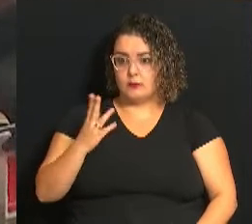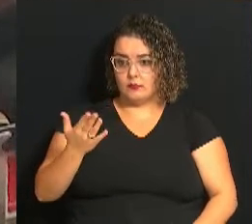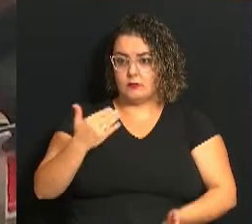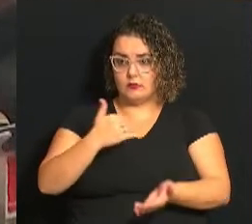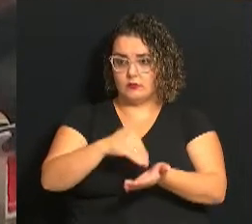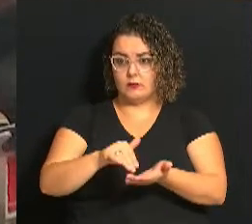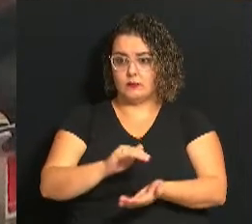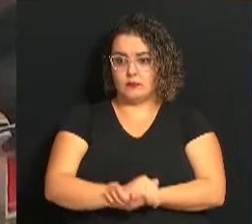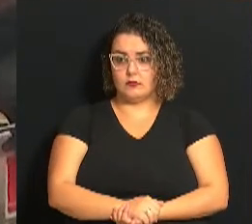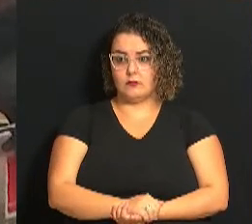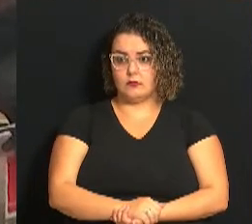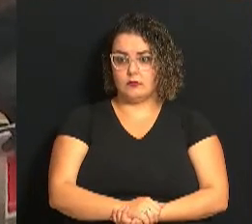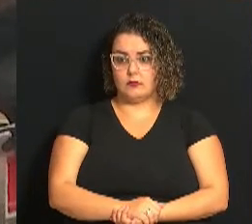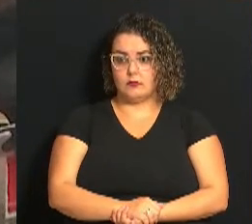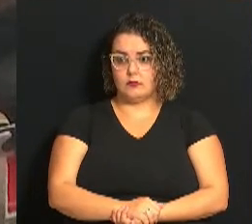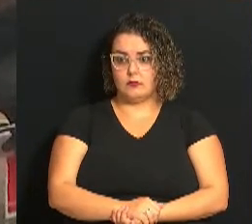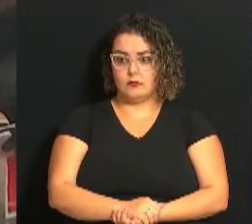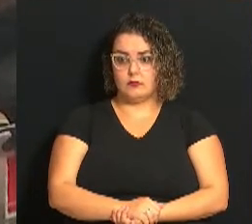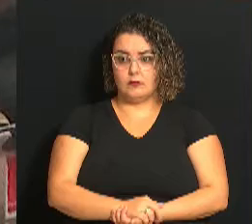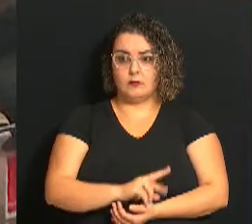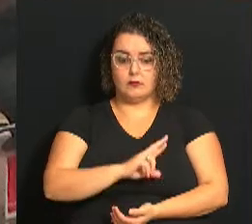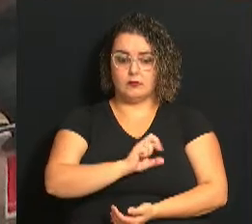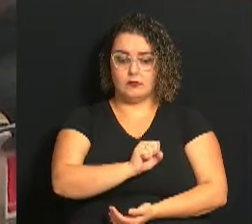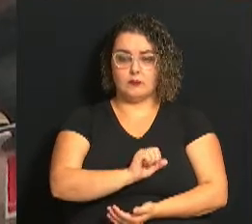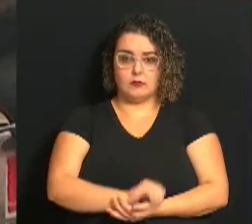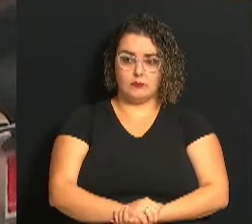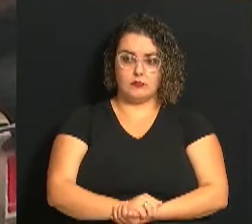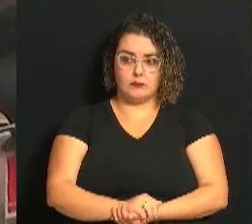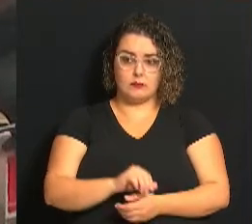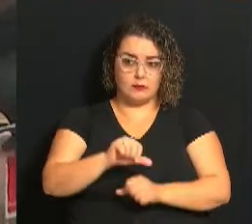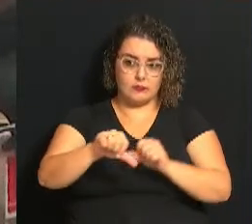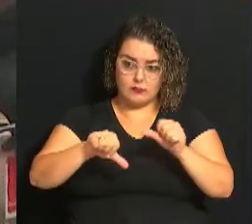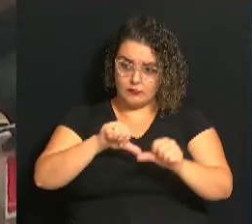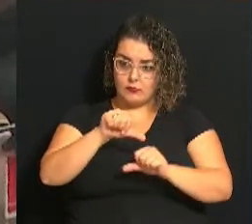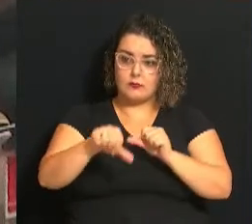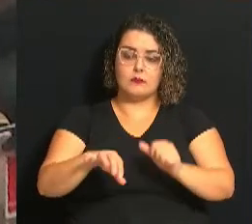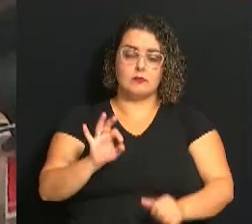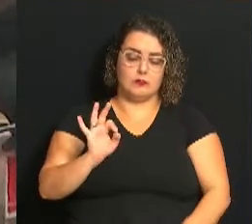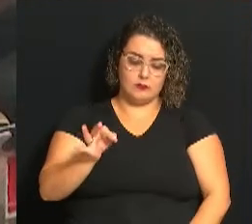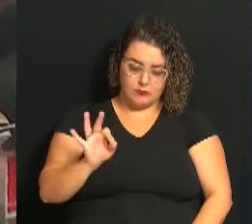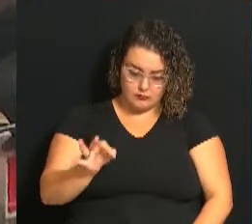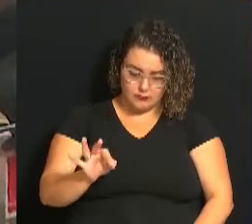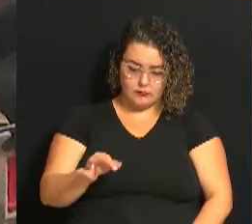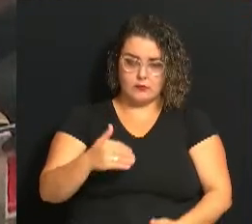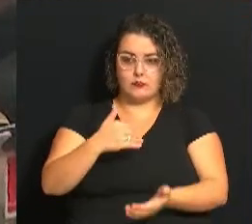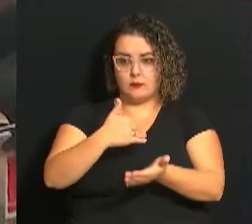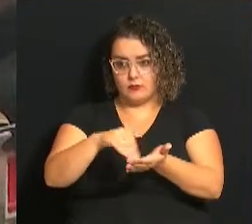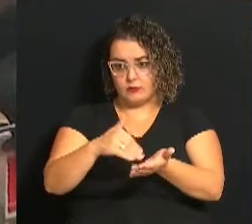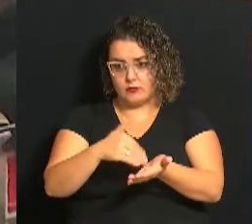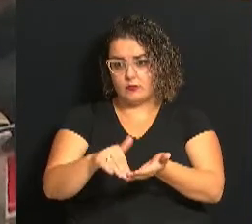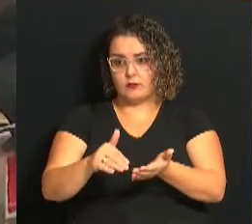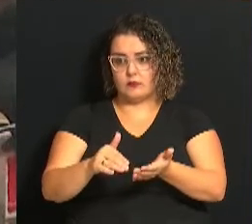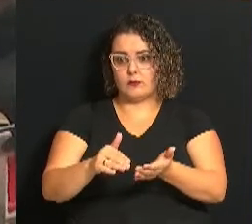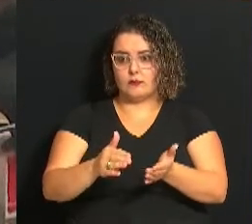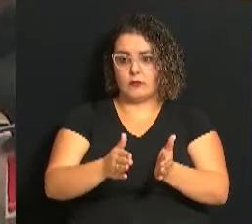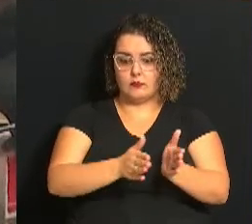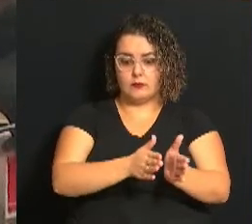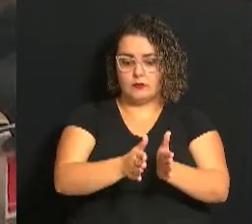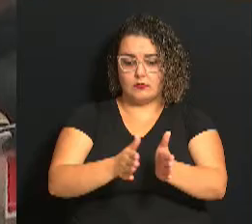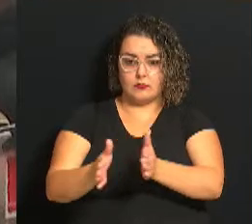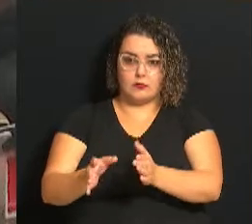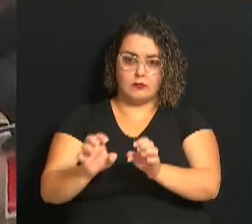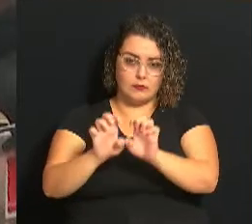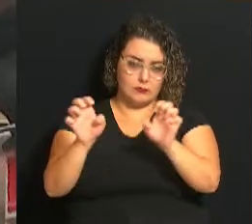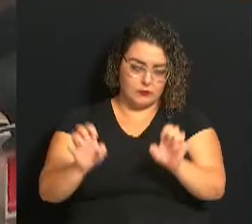por gentileza. Rossini, é uma mudança, com certeza. A secretaria está passando por um processo de